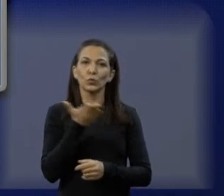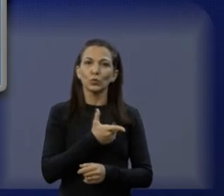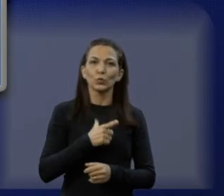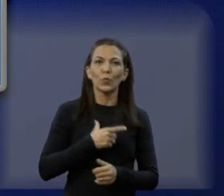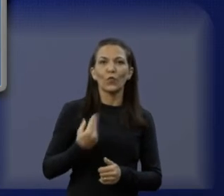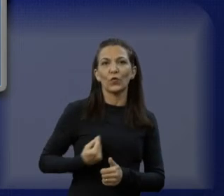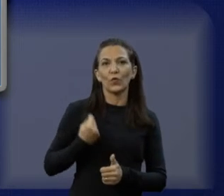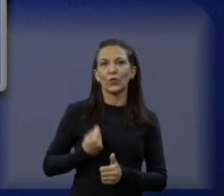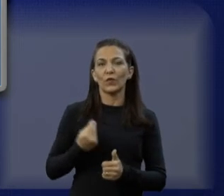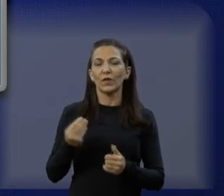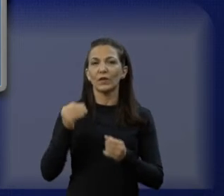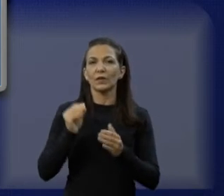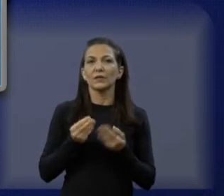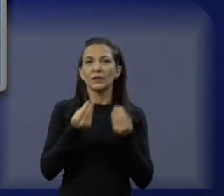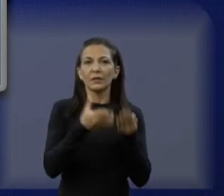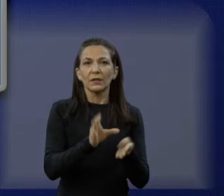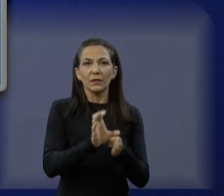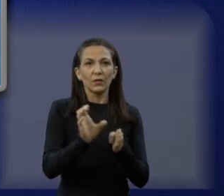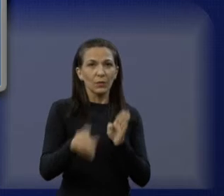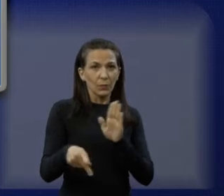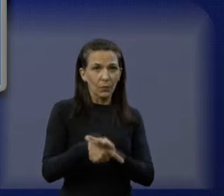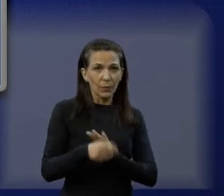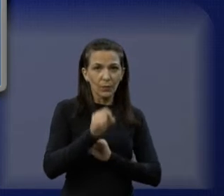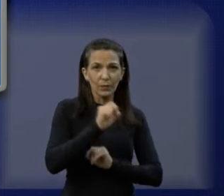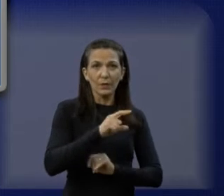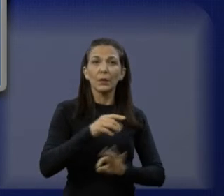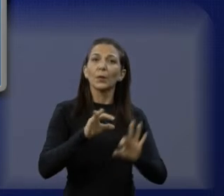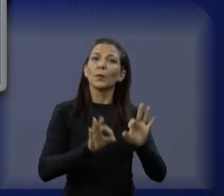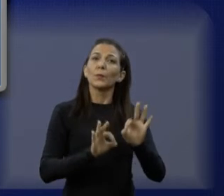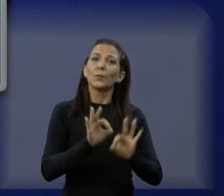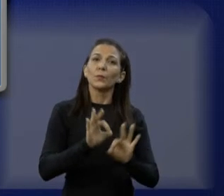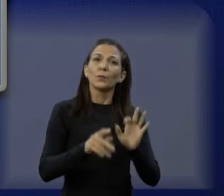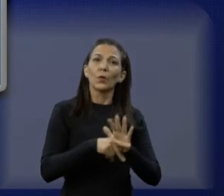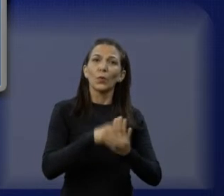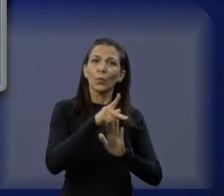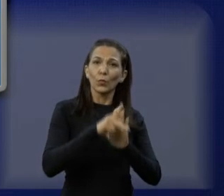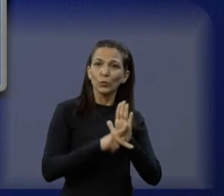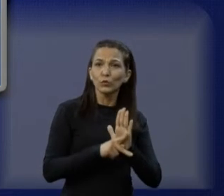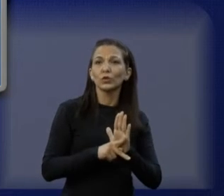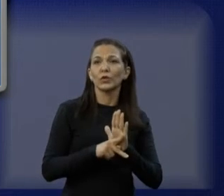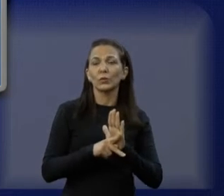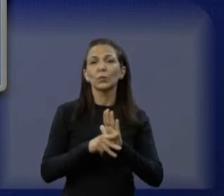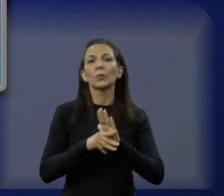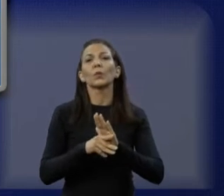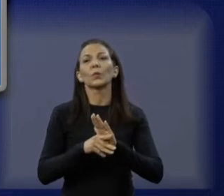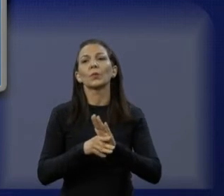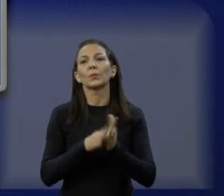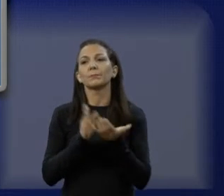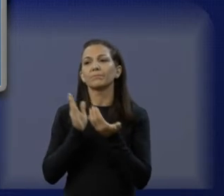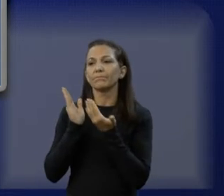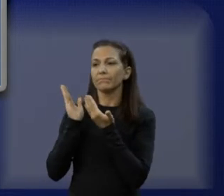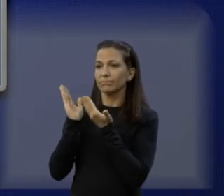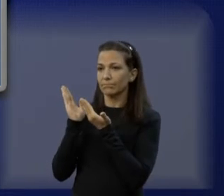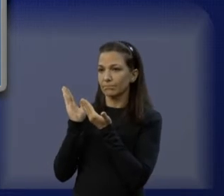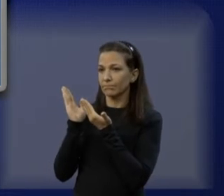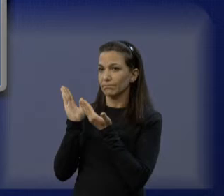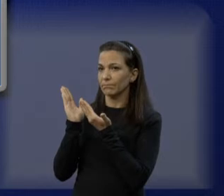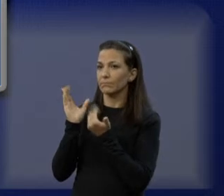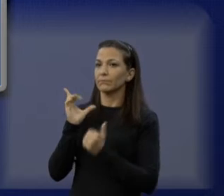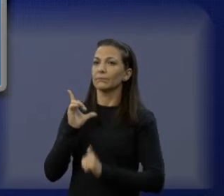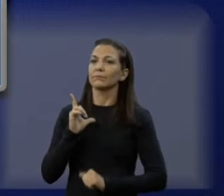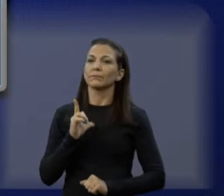estamos enviando para Câmara Municipal de Araraquara o projeto de lei bueiro e Ecológico onde eu